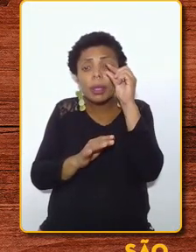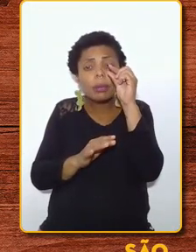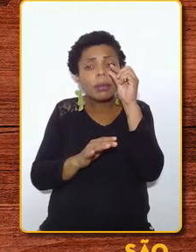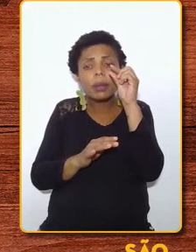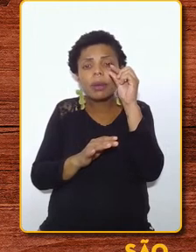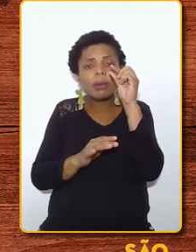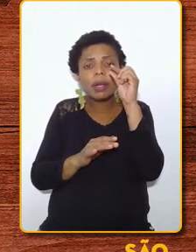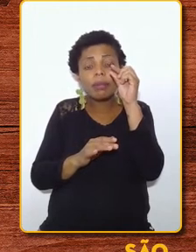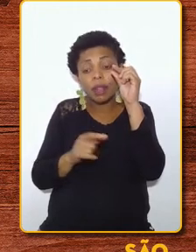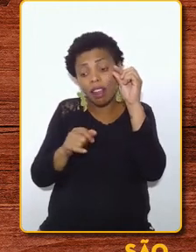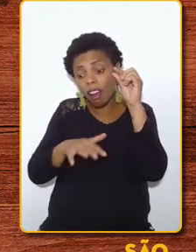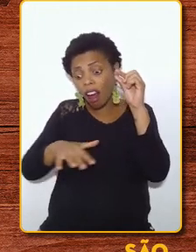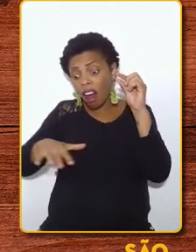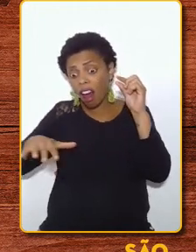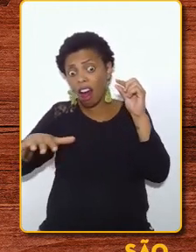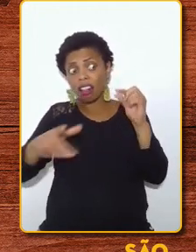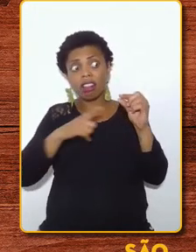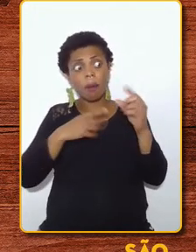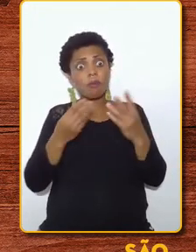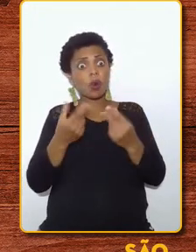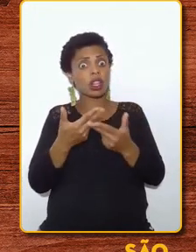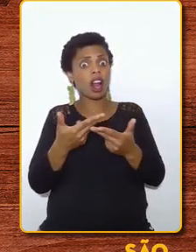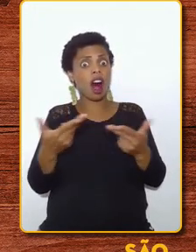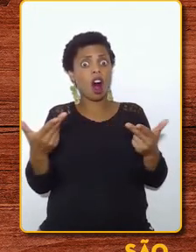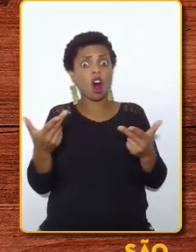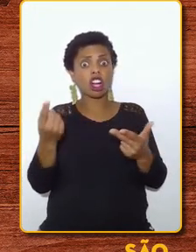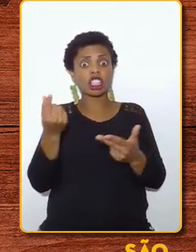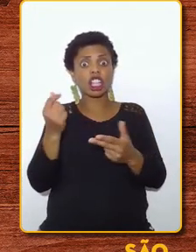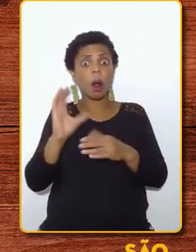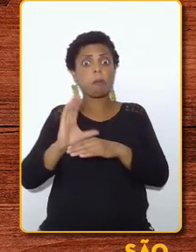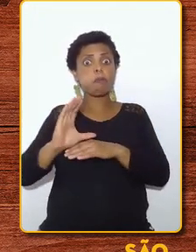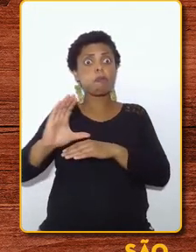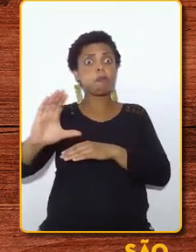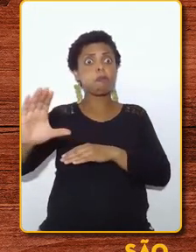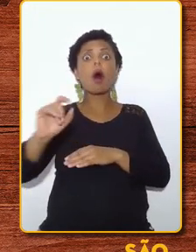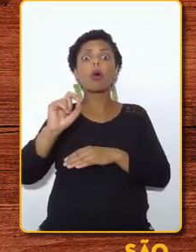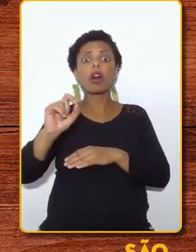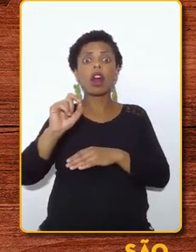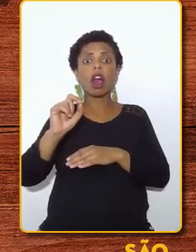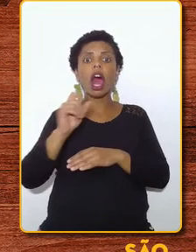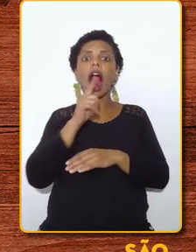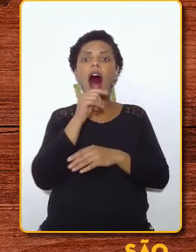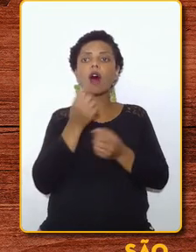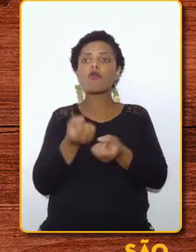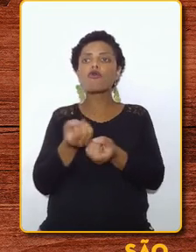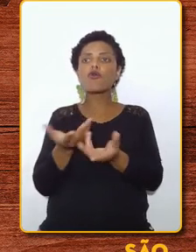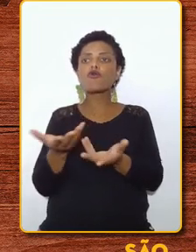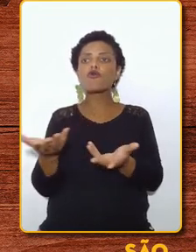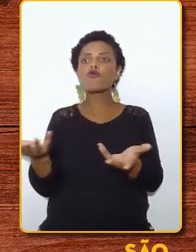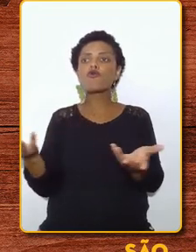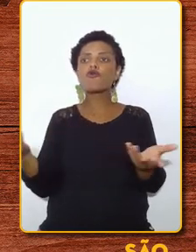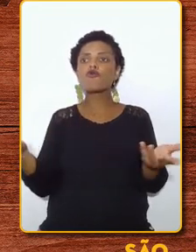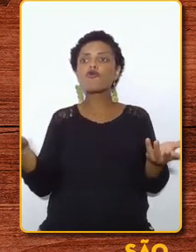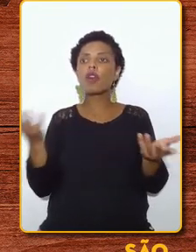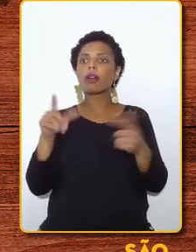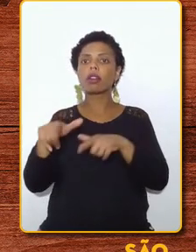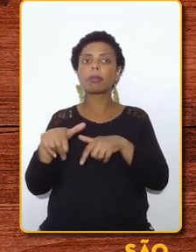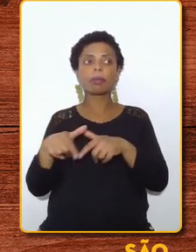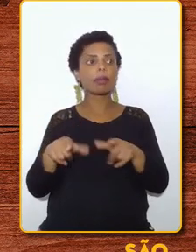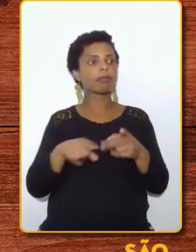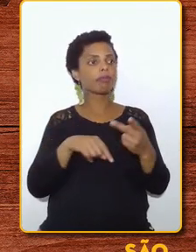oceano perto, quando você olha o dinheiro que vai para irrigação comparado com a cisterna, o dinheiro que vai